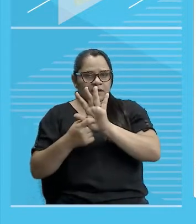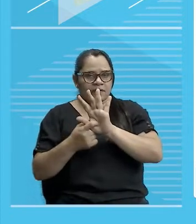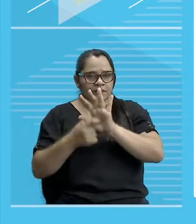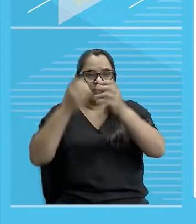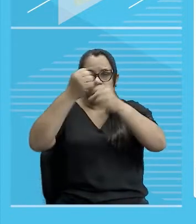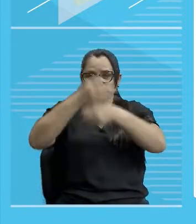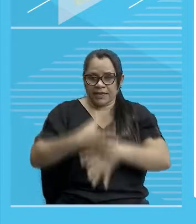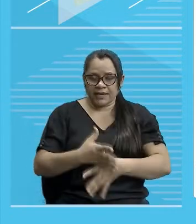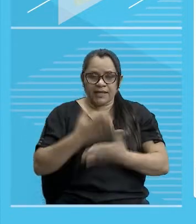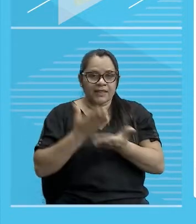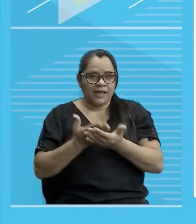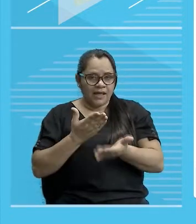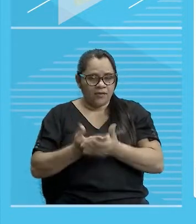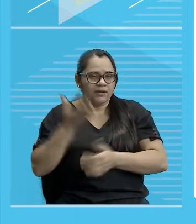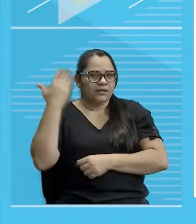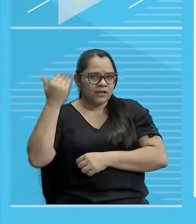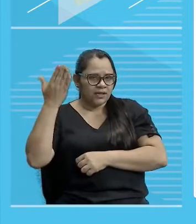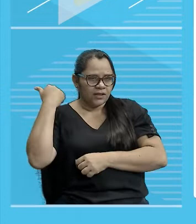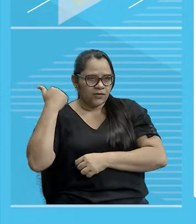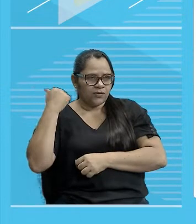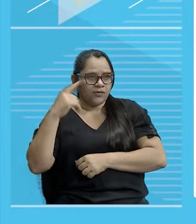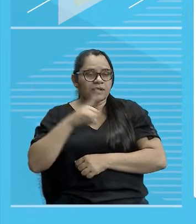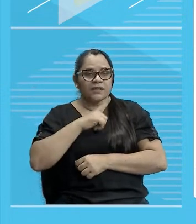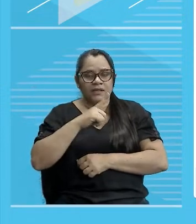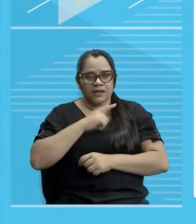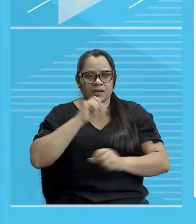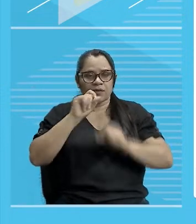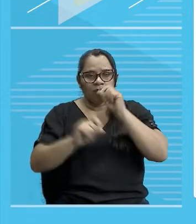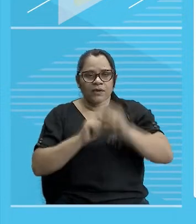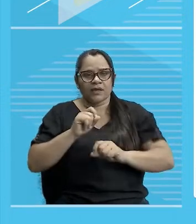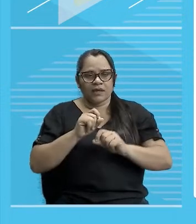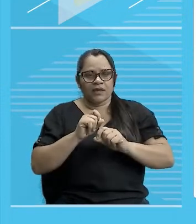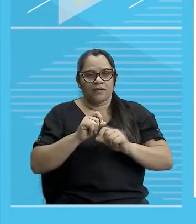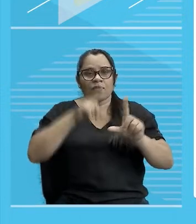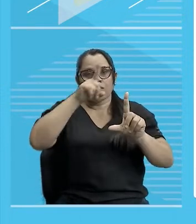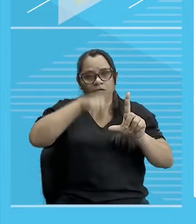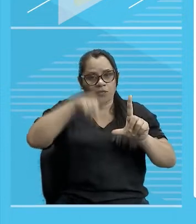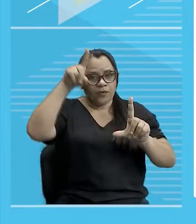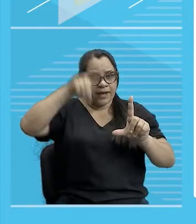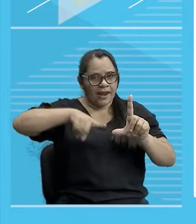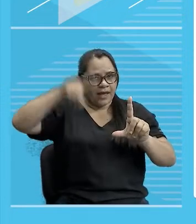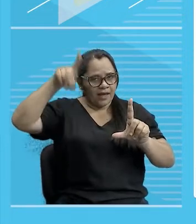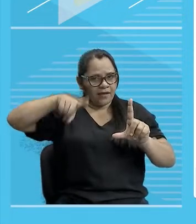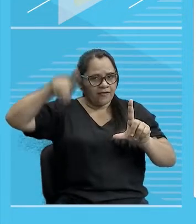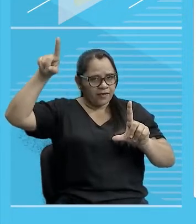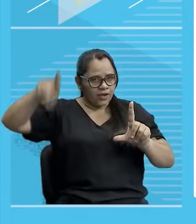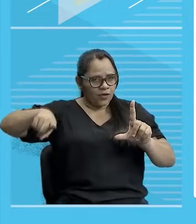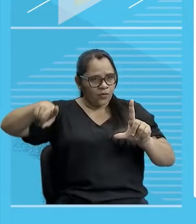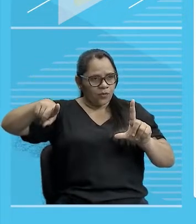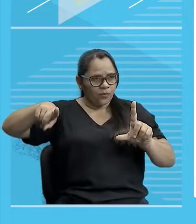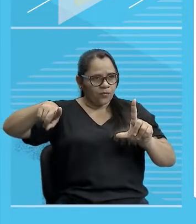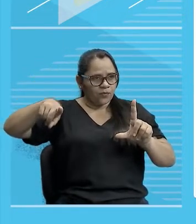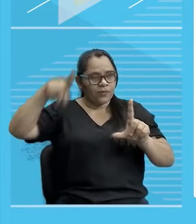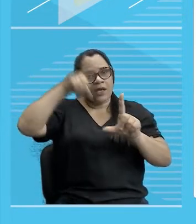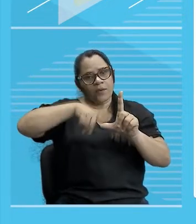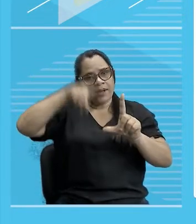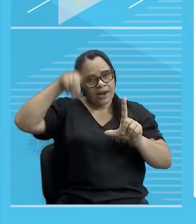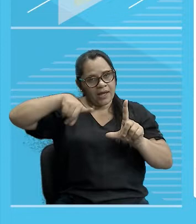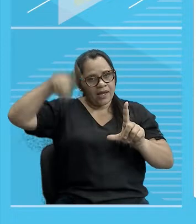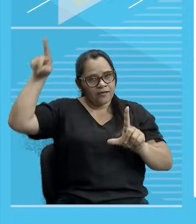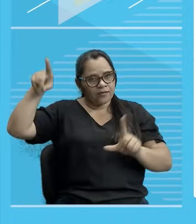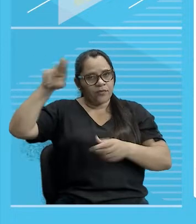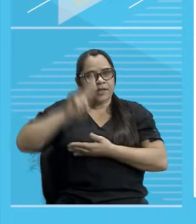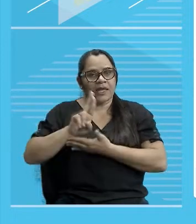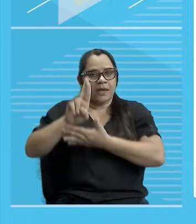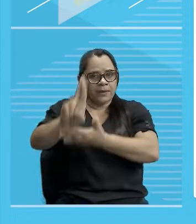que existe um fluxograma que ele fala é um gráfico até coloquei aqui ó é um gráfico que vai